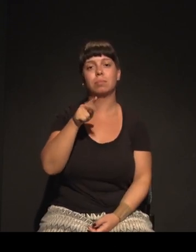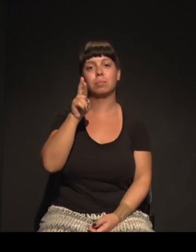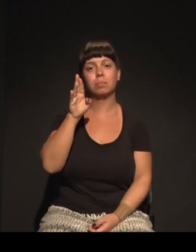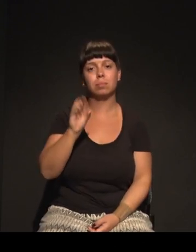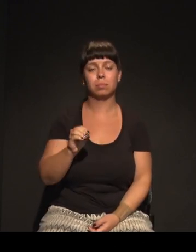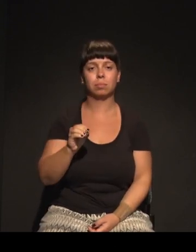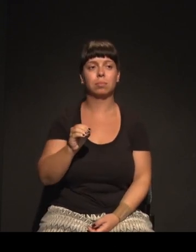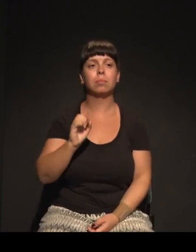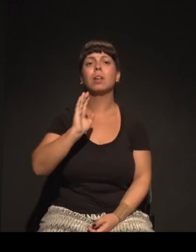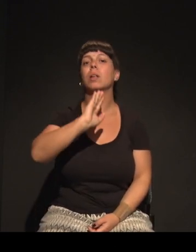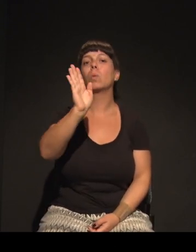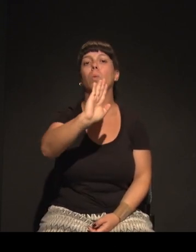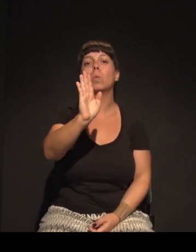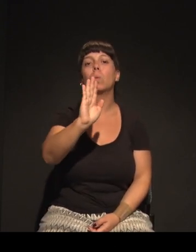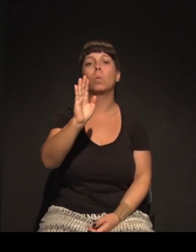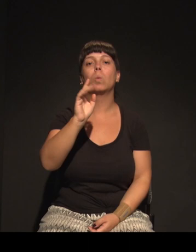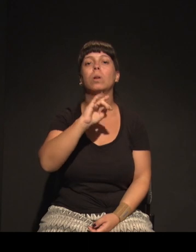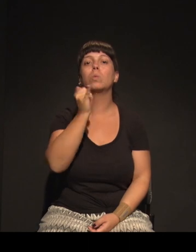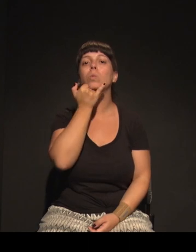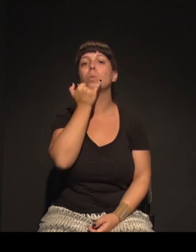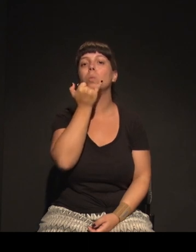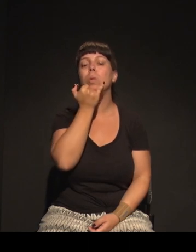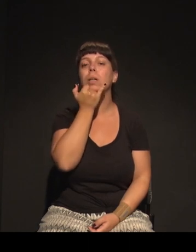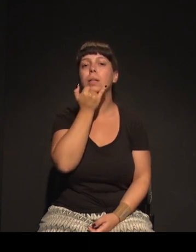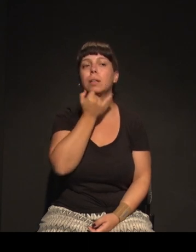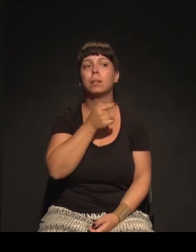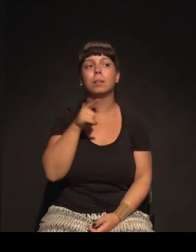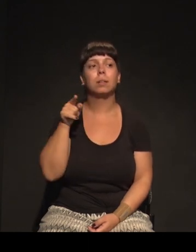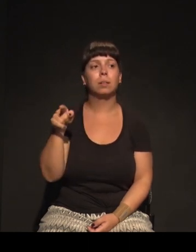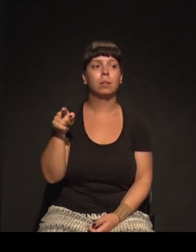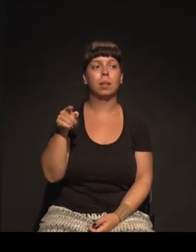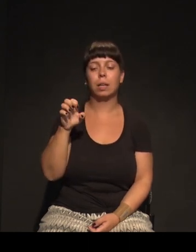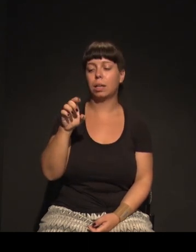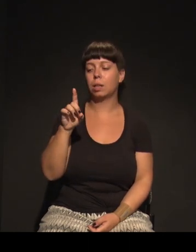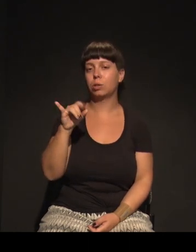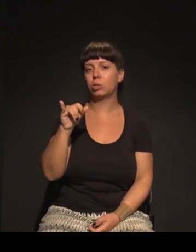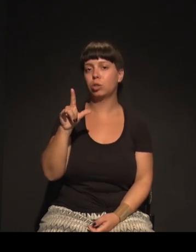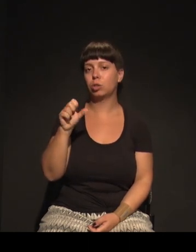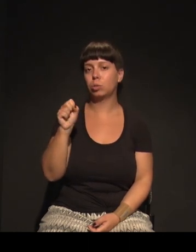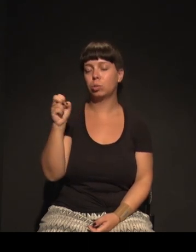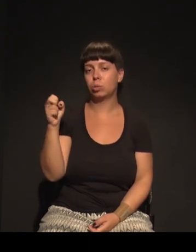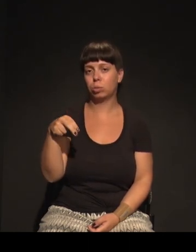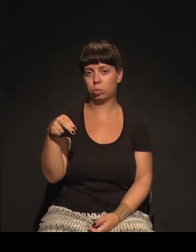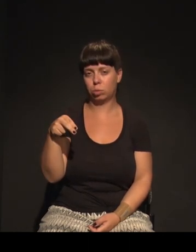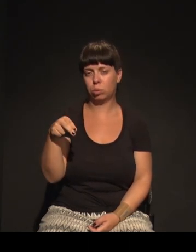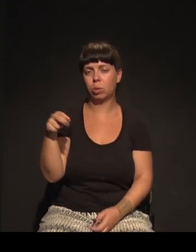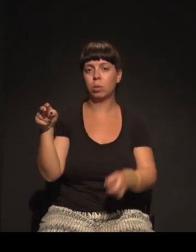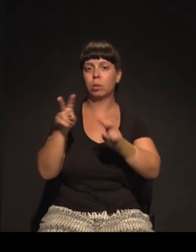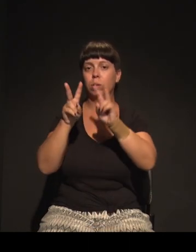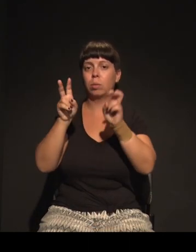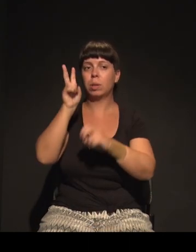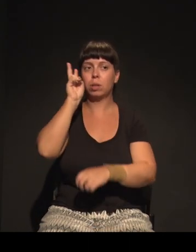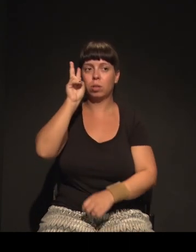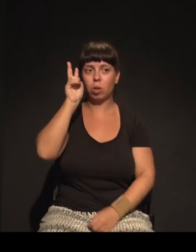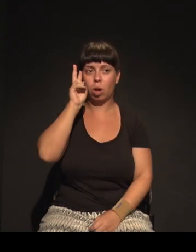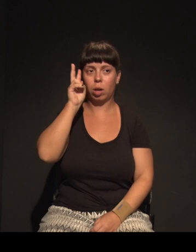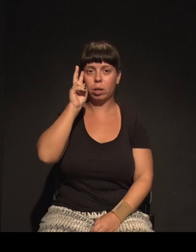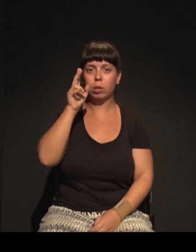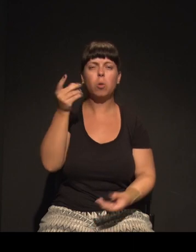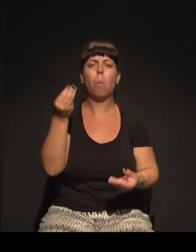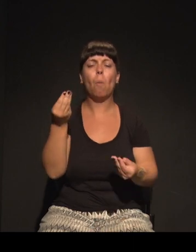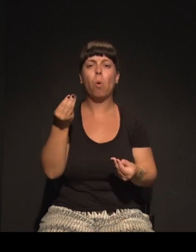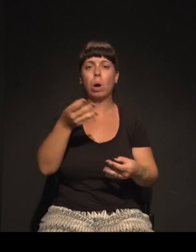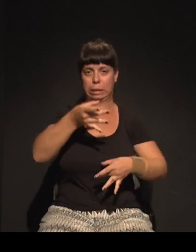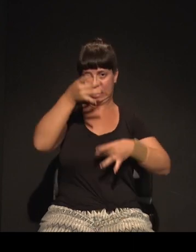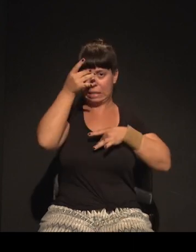não pode haver senão desculpa pô o edílson sobre as histórias lá as histórias são encenadas